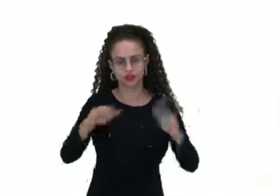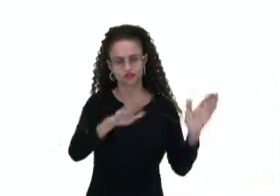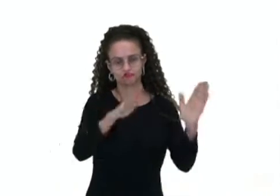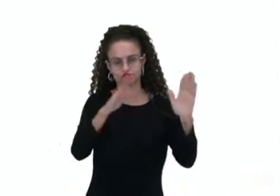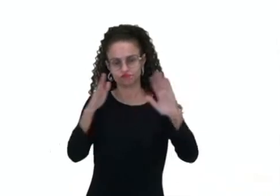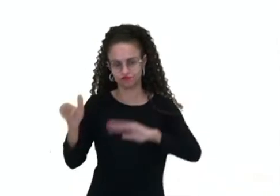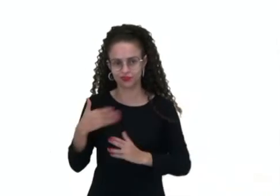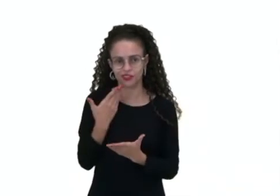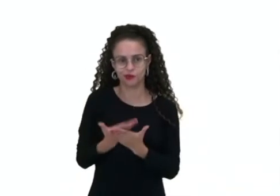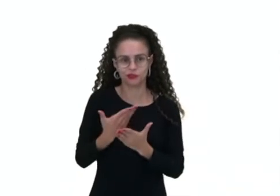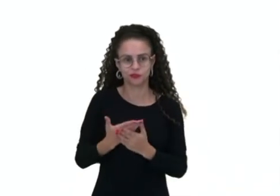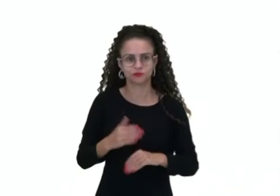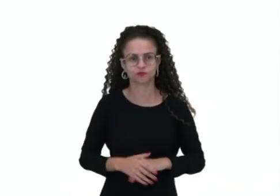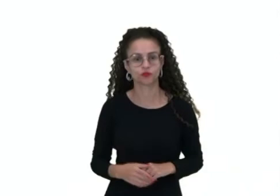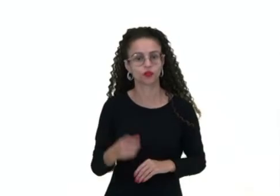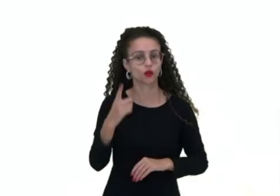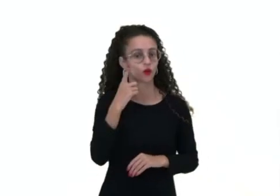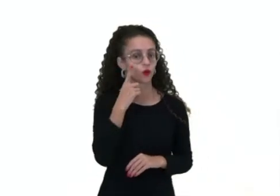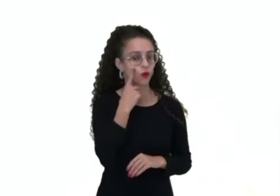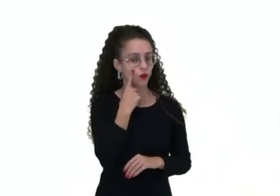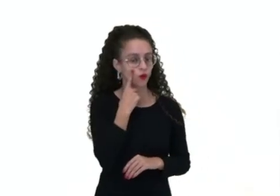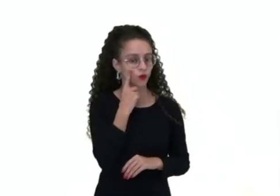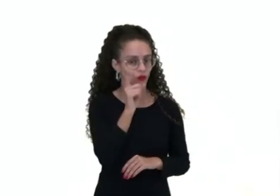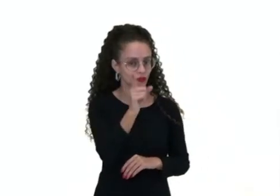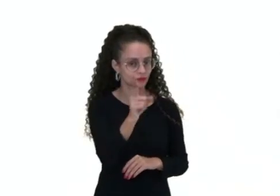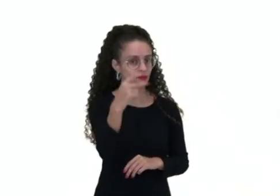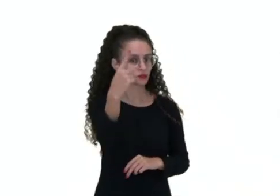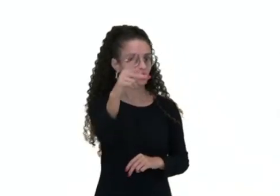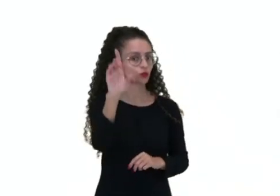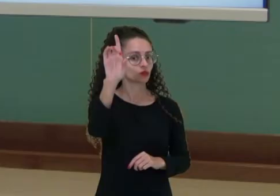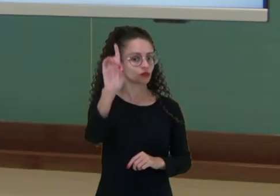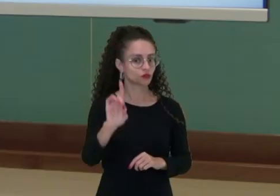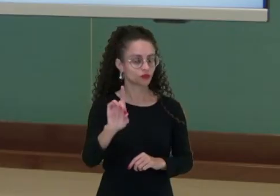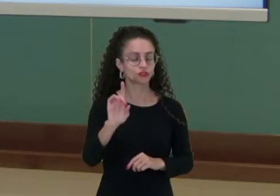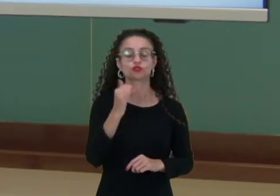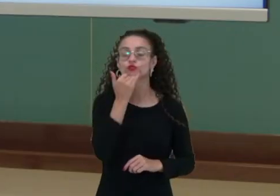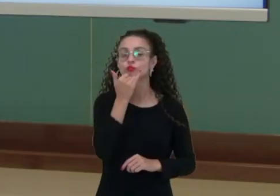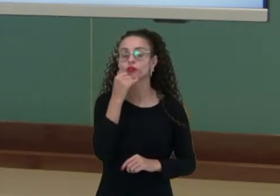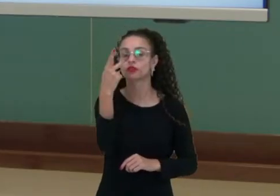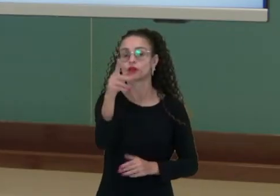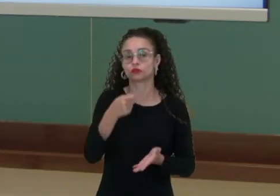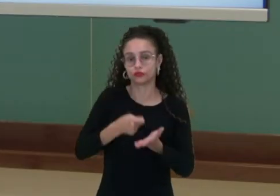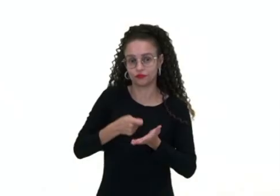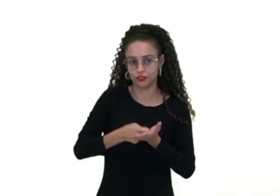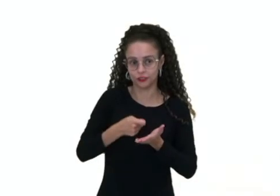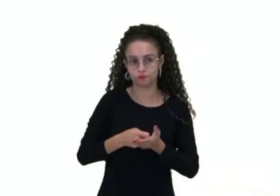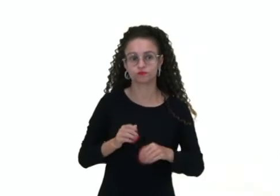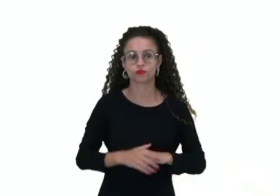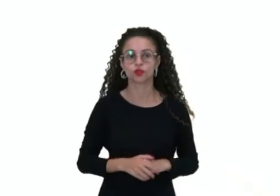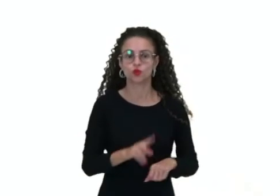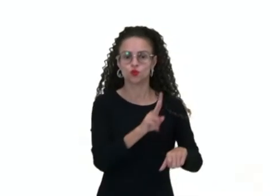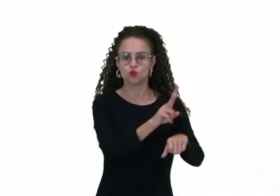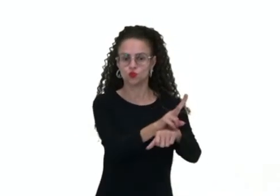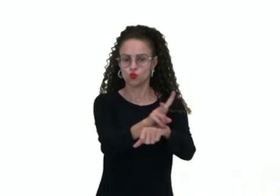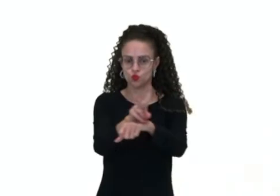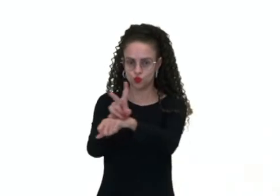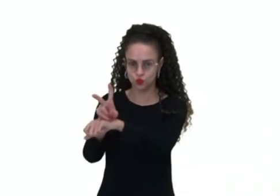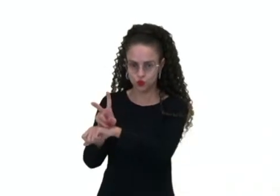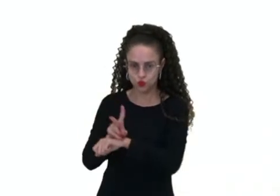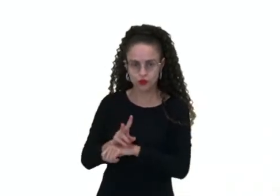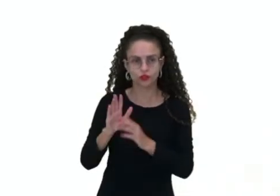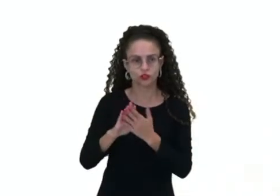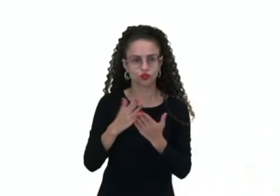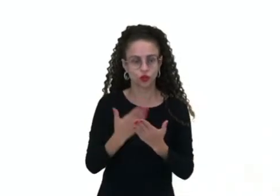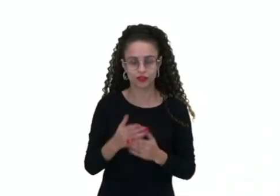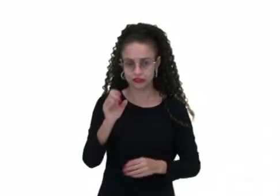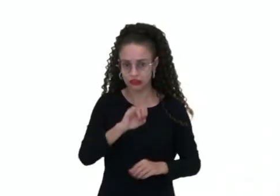das aulas. Olha, galerinha, é dever de vocês, isso é muito importante. Zelar pelo patrimônio público. E em caso